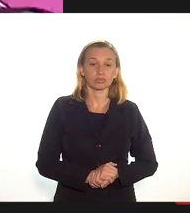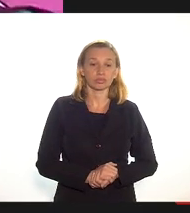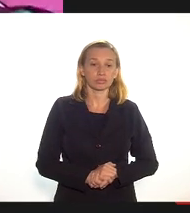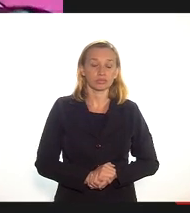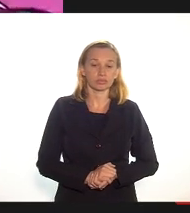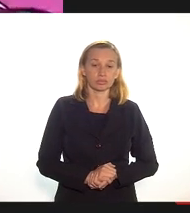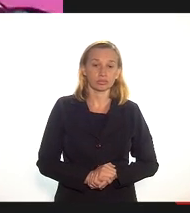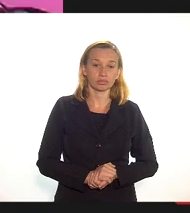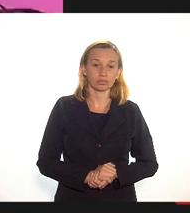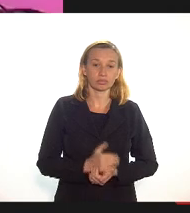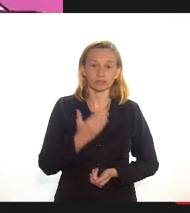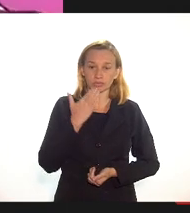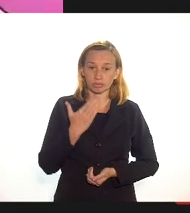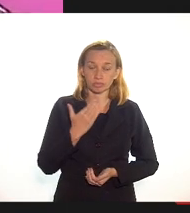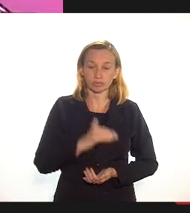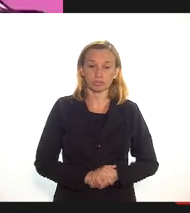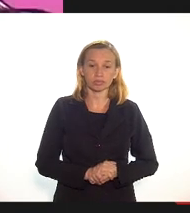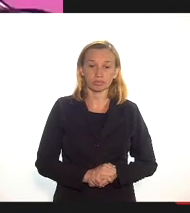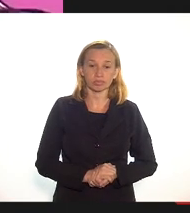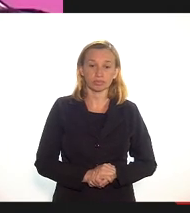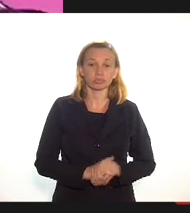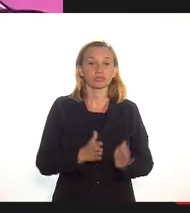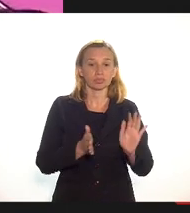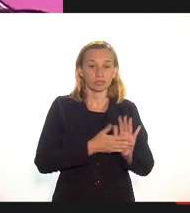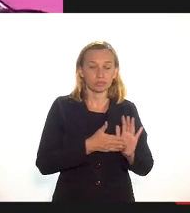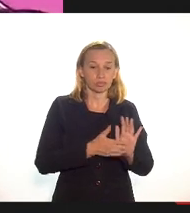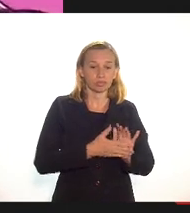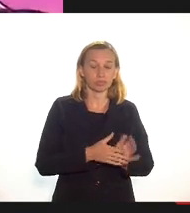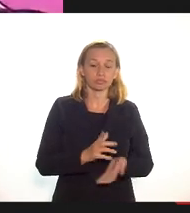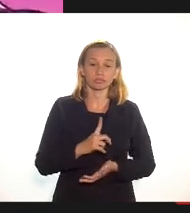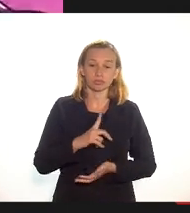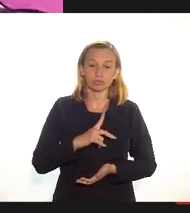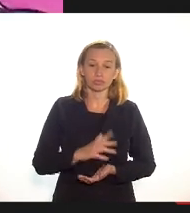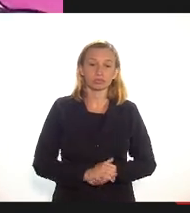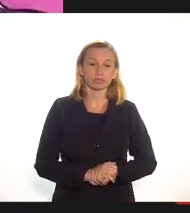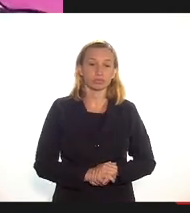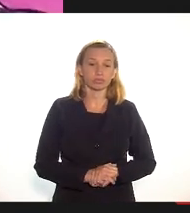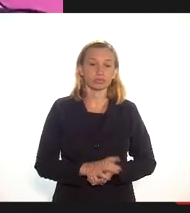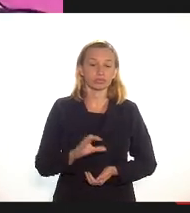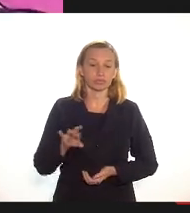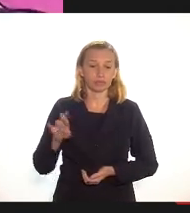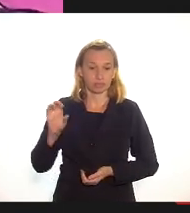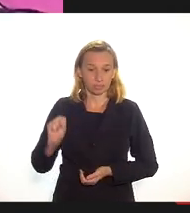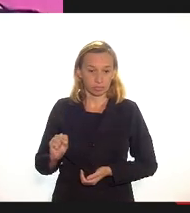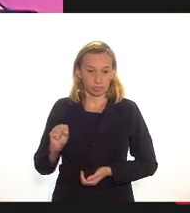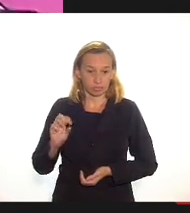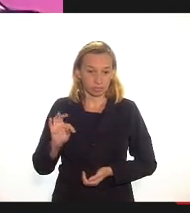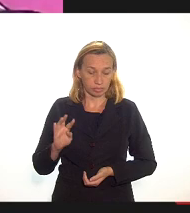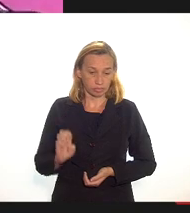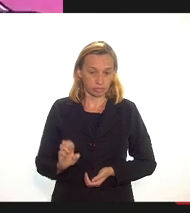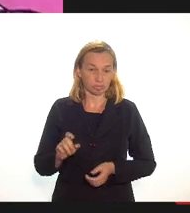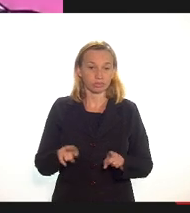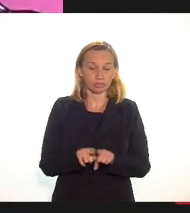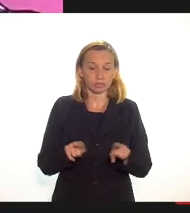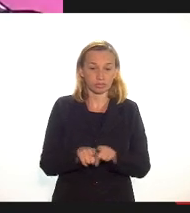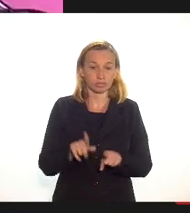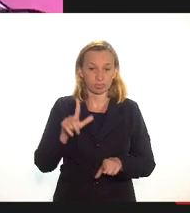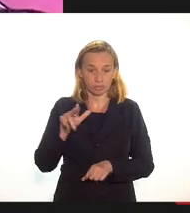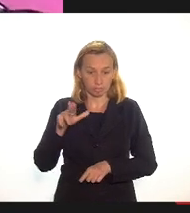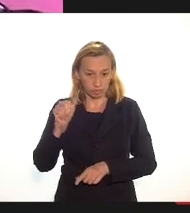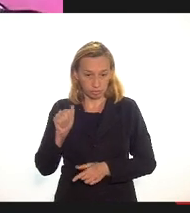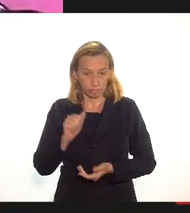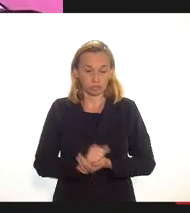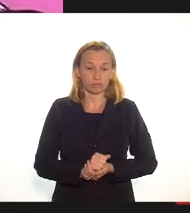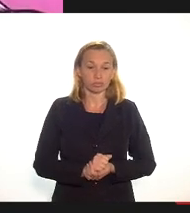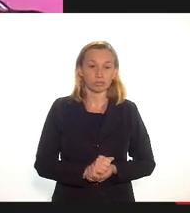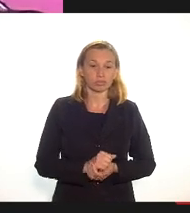e solicitar. Né? Então, foi a própria proposta da Cristiane Gerardo e da Lúcia de Pádua também, porque